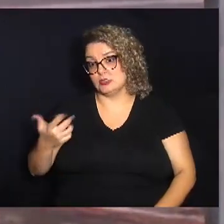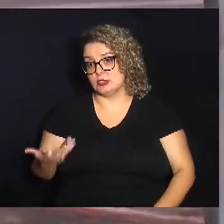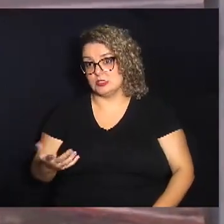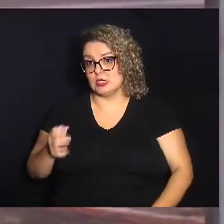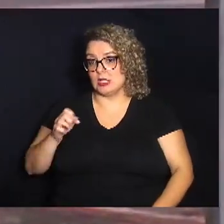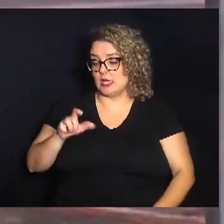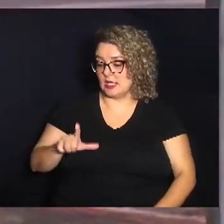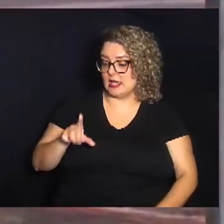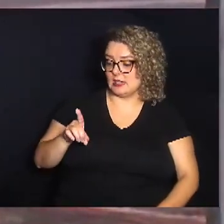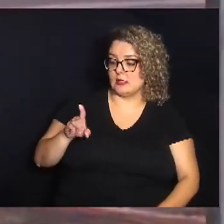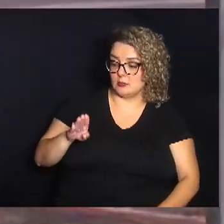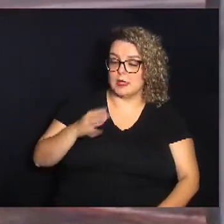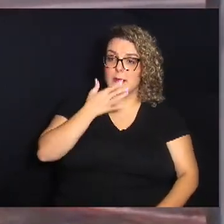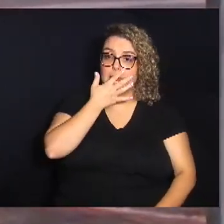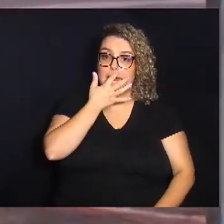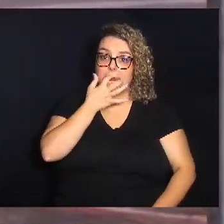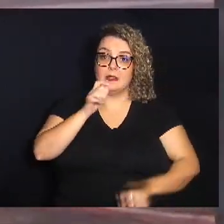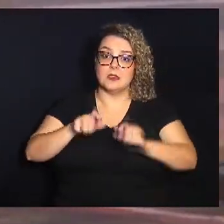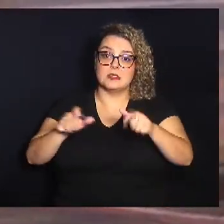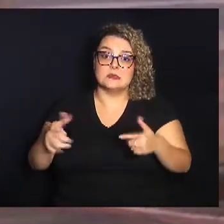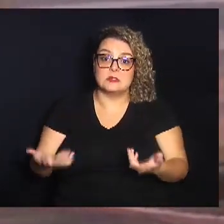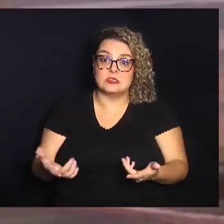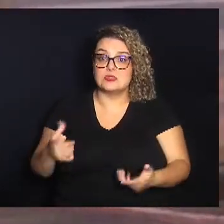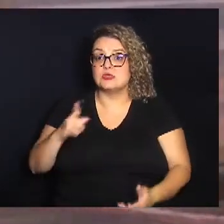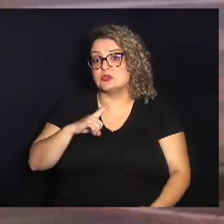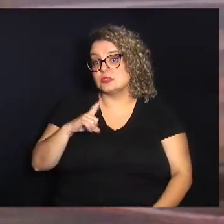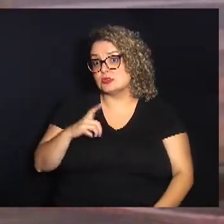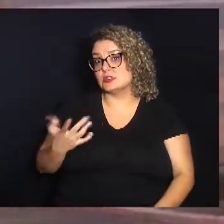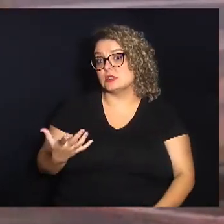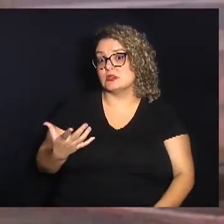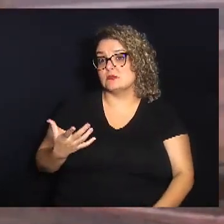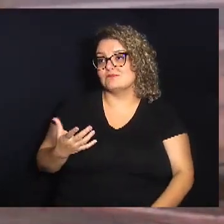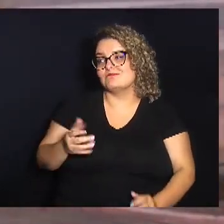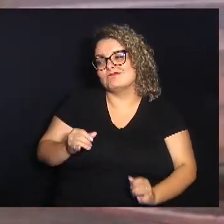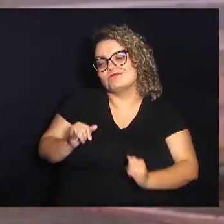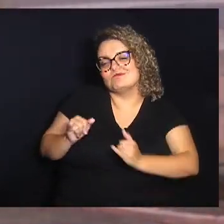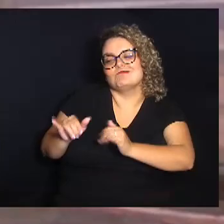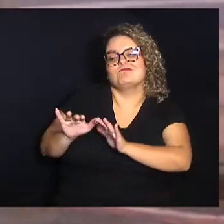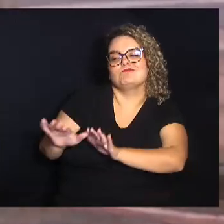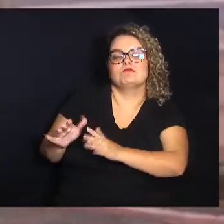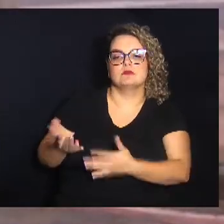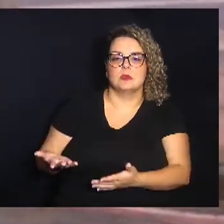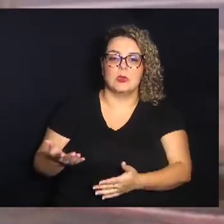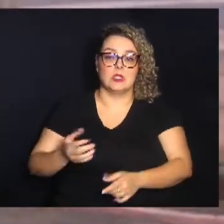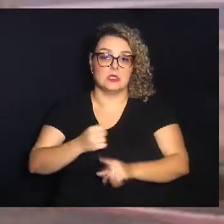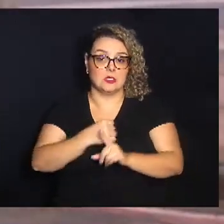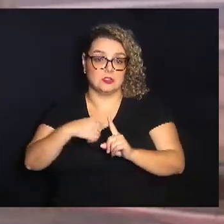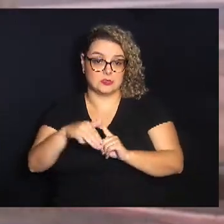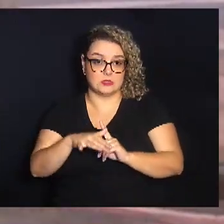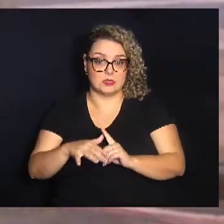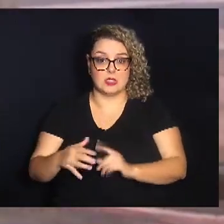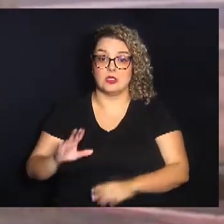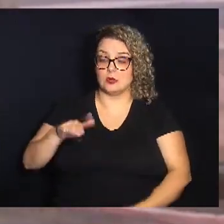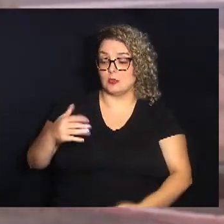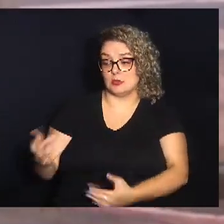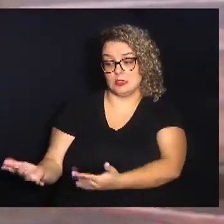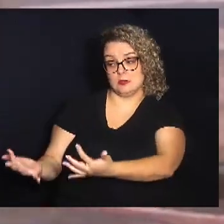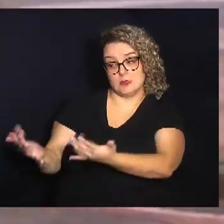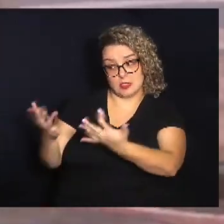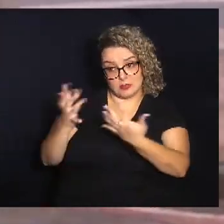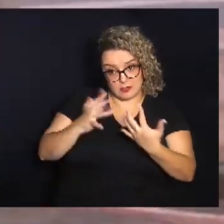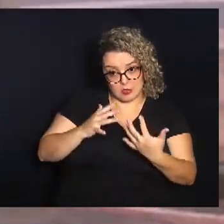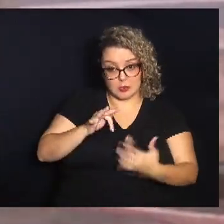LDB, e aí essas pessoas, elas de uma certa forma ficam à margem da sociedade. E quando elas vêm para a FUMEC oferece todo